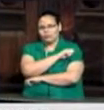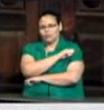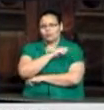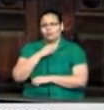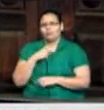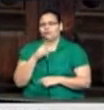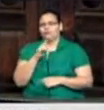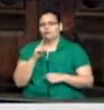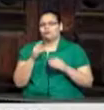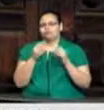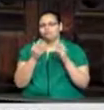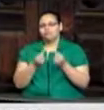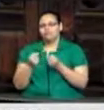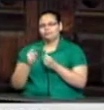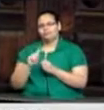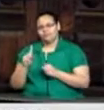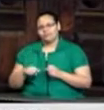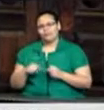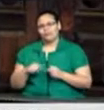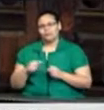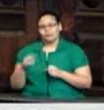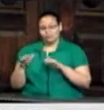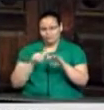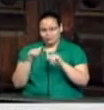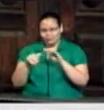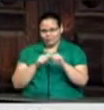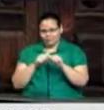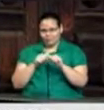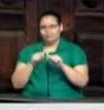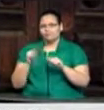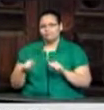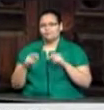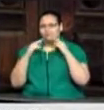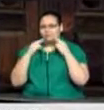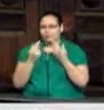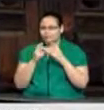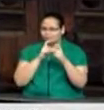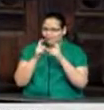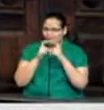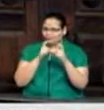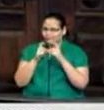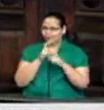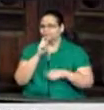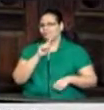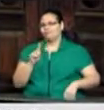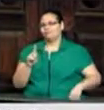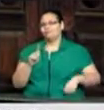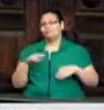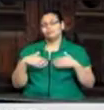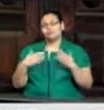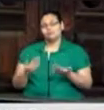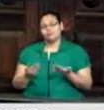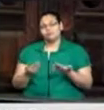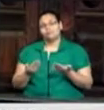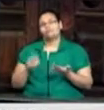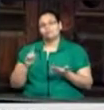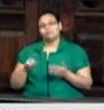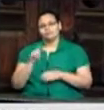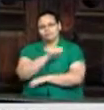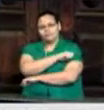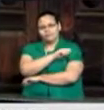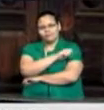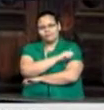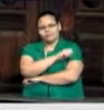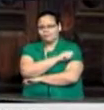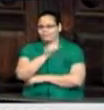questão terem sido também convocados para participar das discussões. Ou seja, os alunos